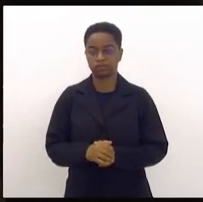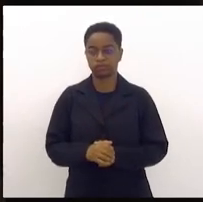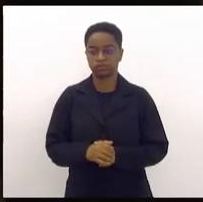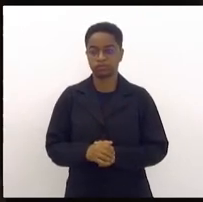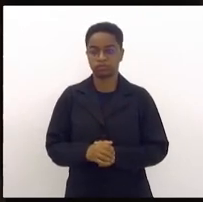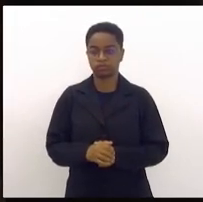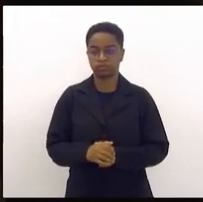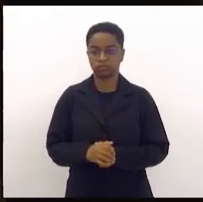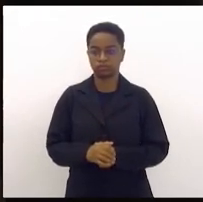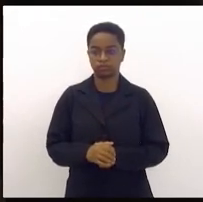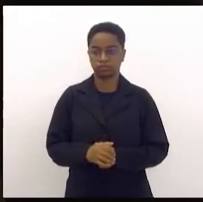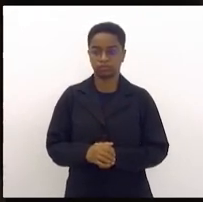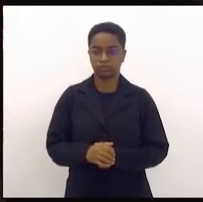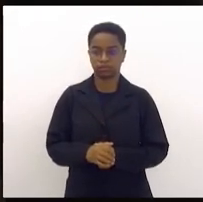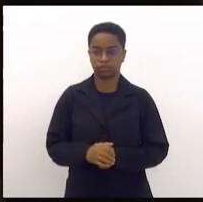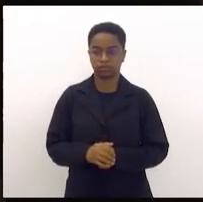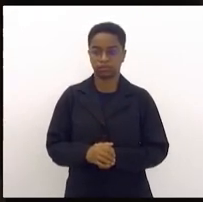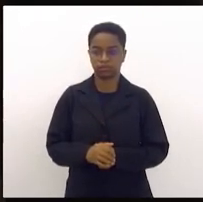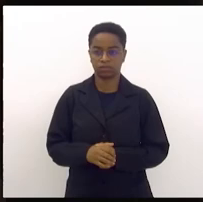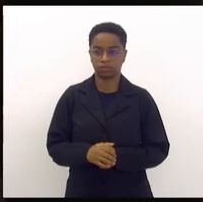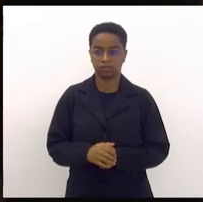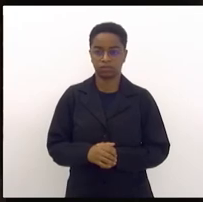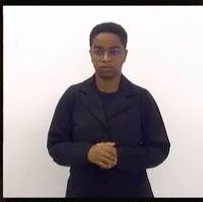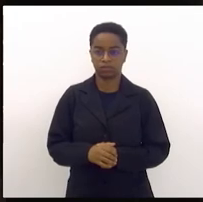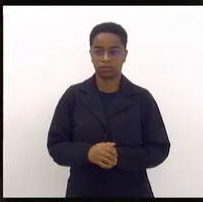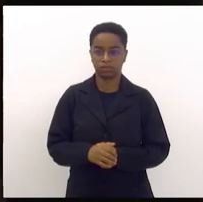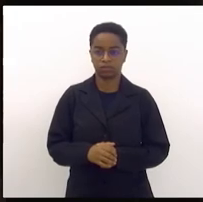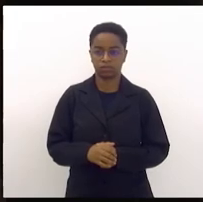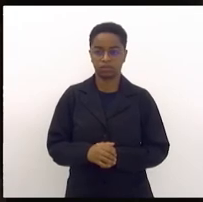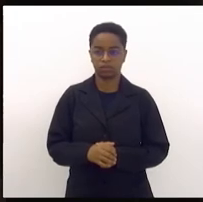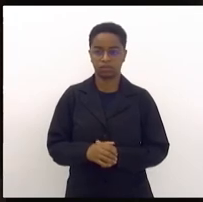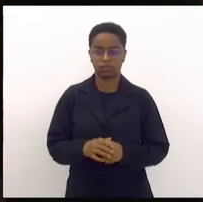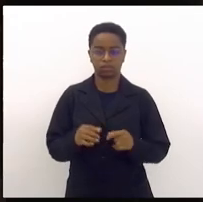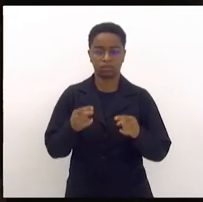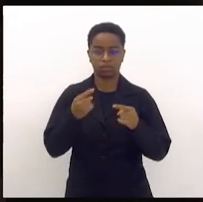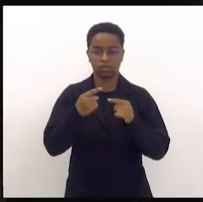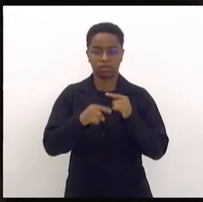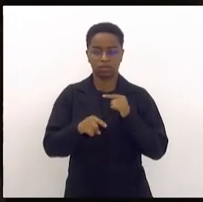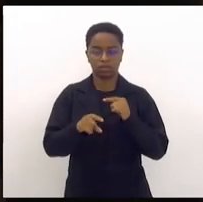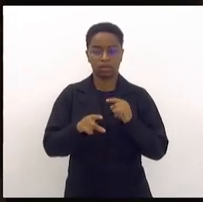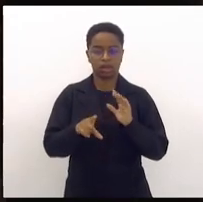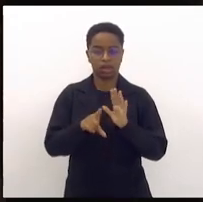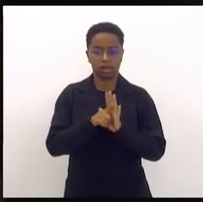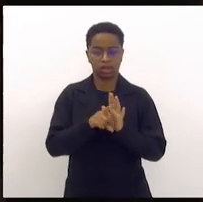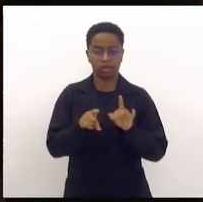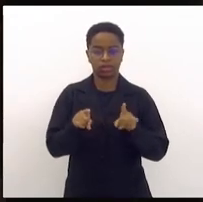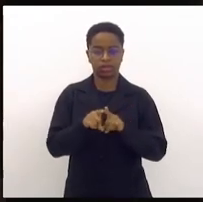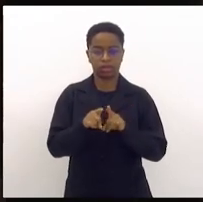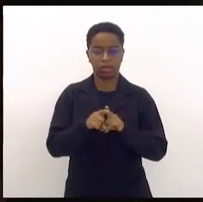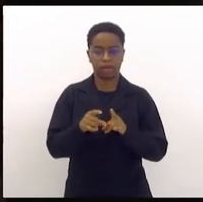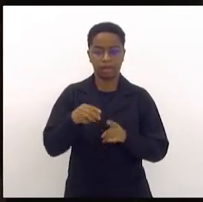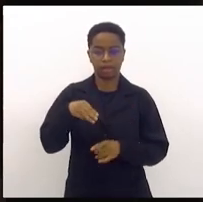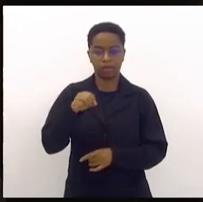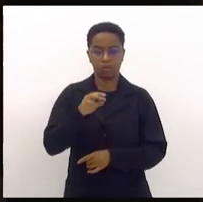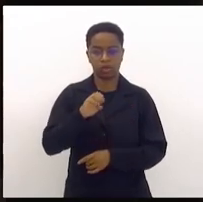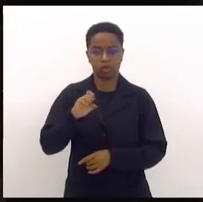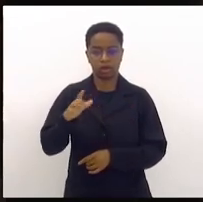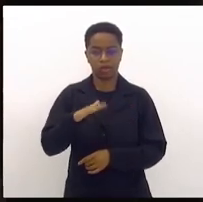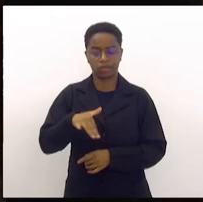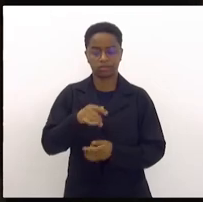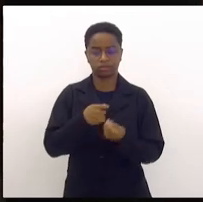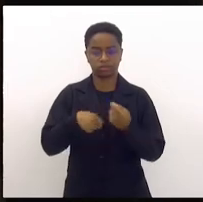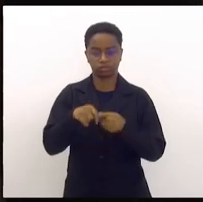viciados por quebra dos deveres de legalidade, impessoalidade, razoabilidade e moralidade